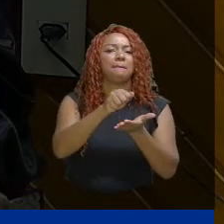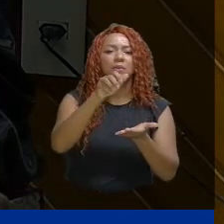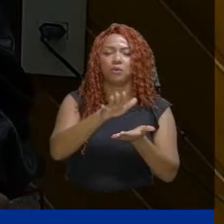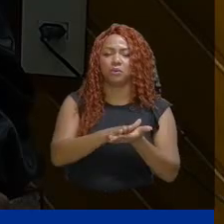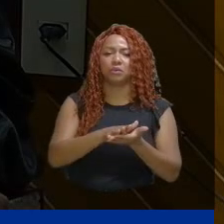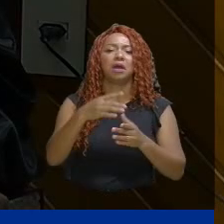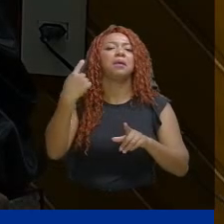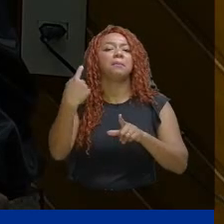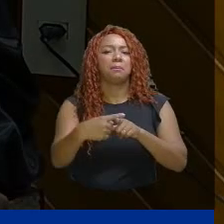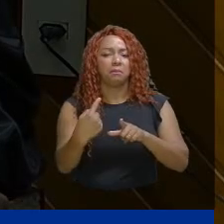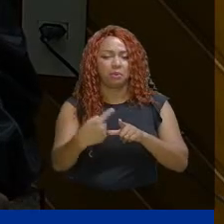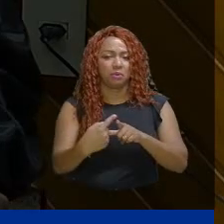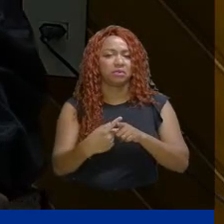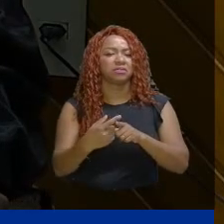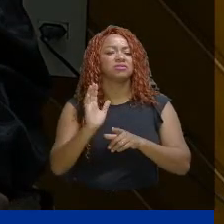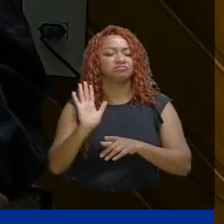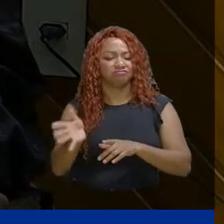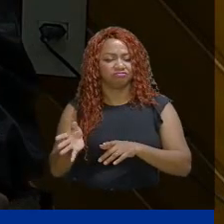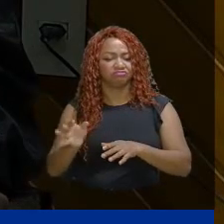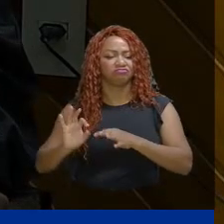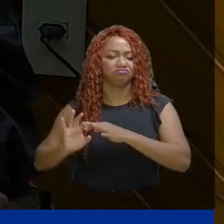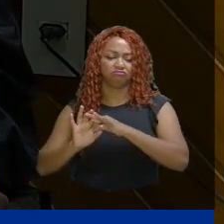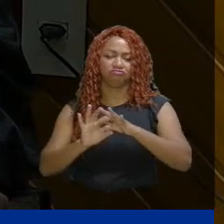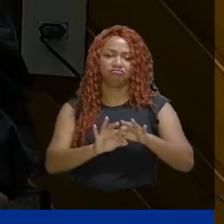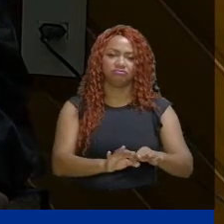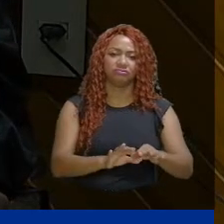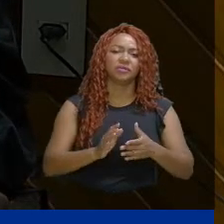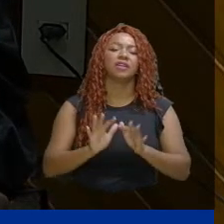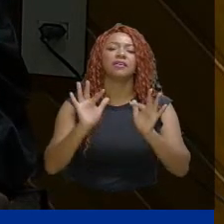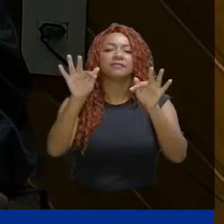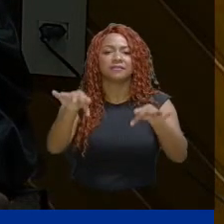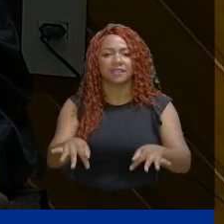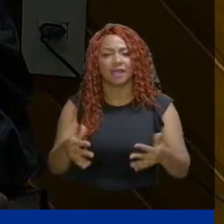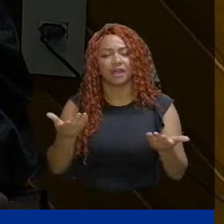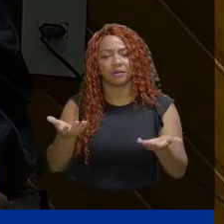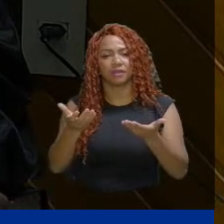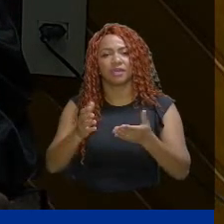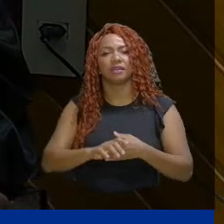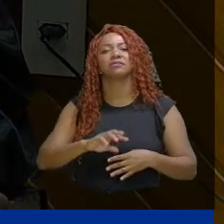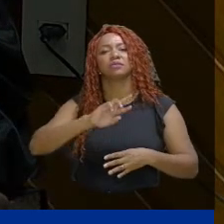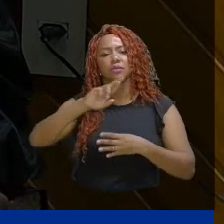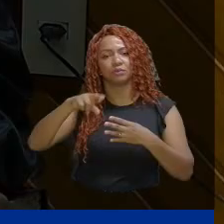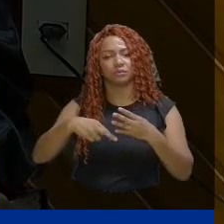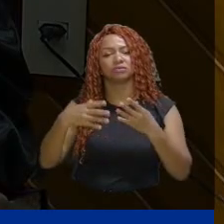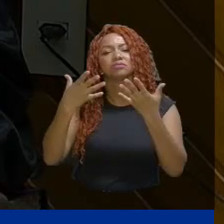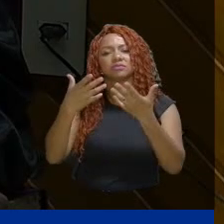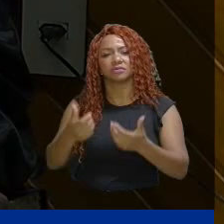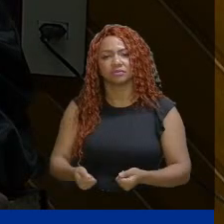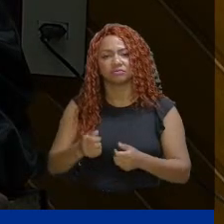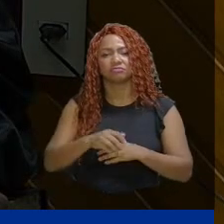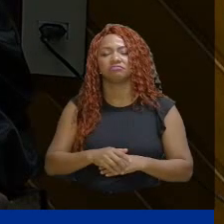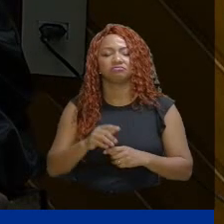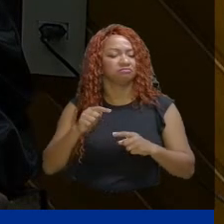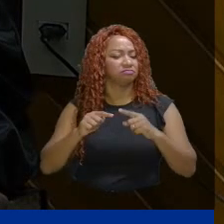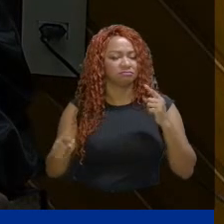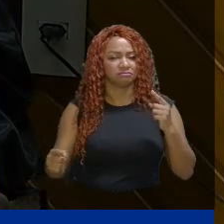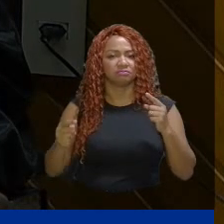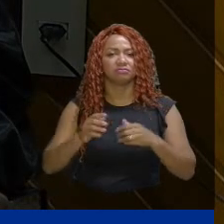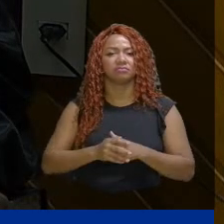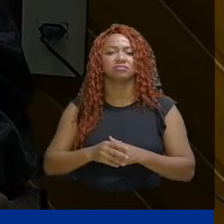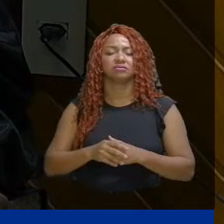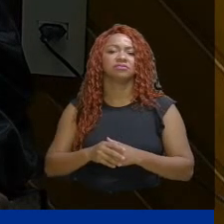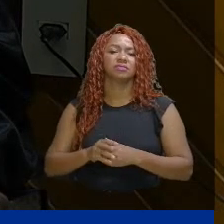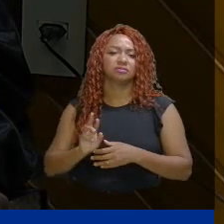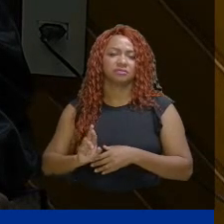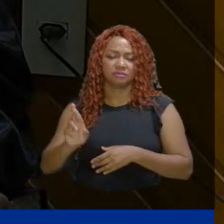em situação nesse contexto. Ao final, requer o provimento do recurso para julgar improcedente a